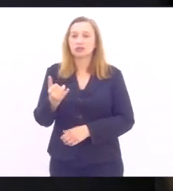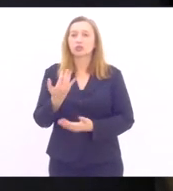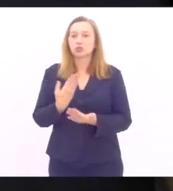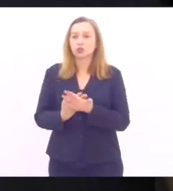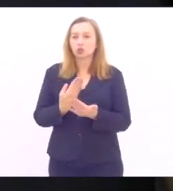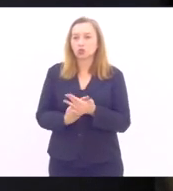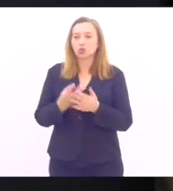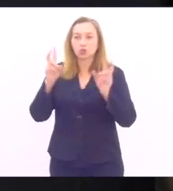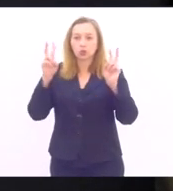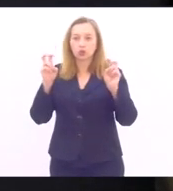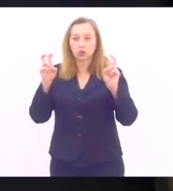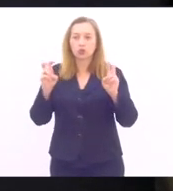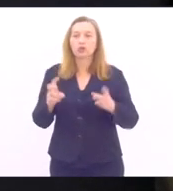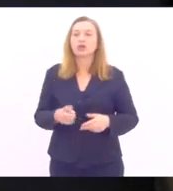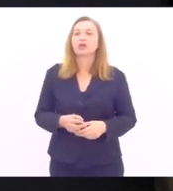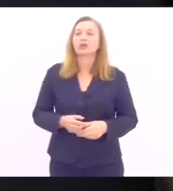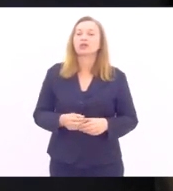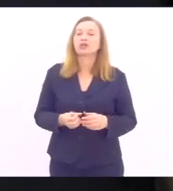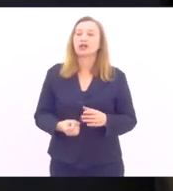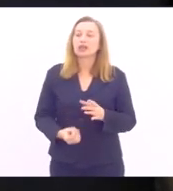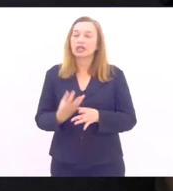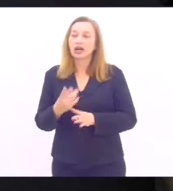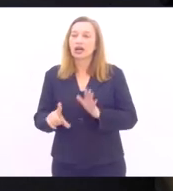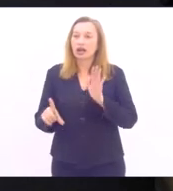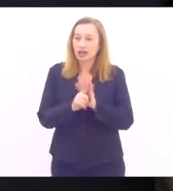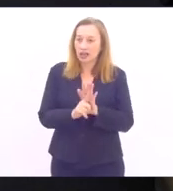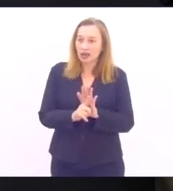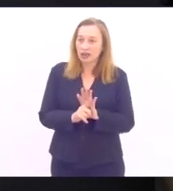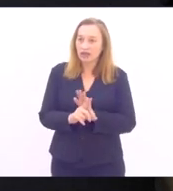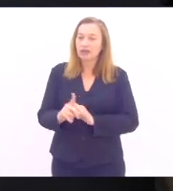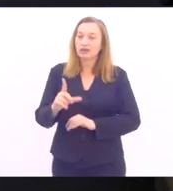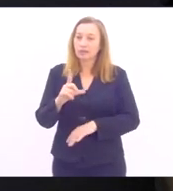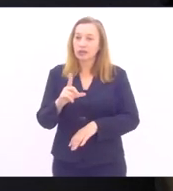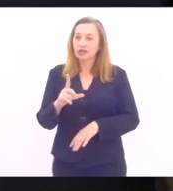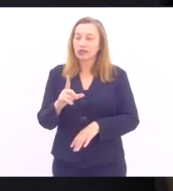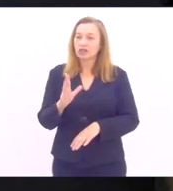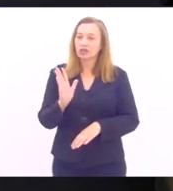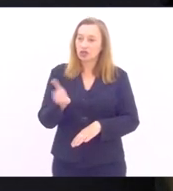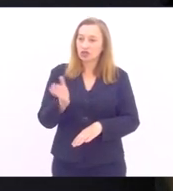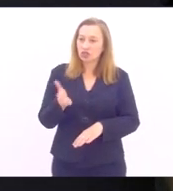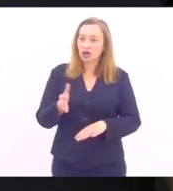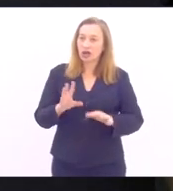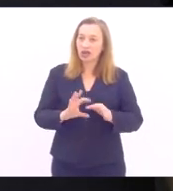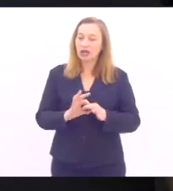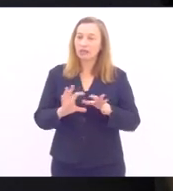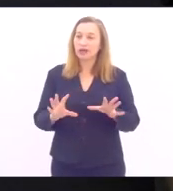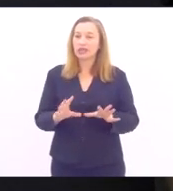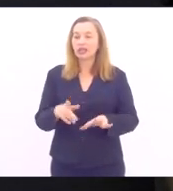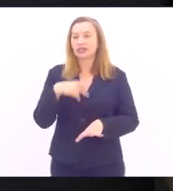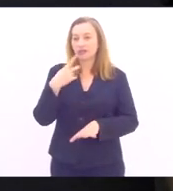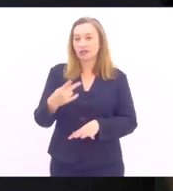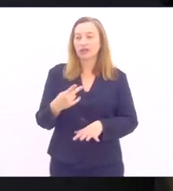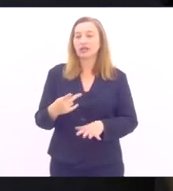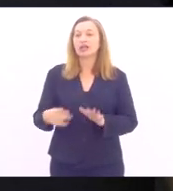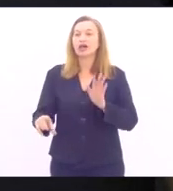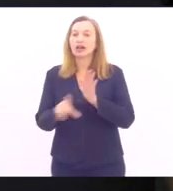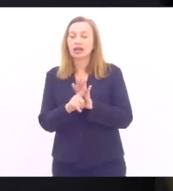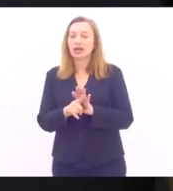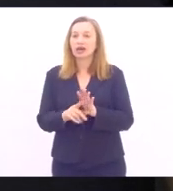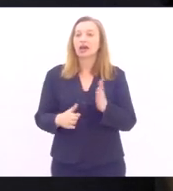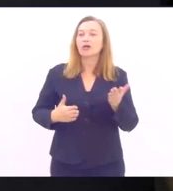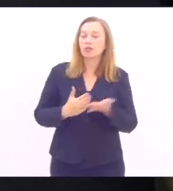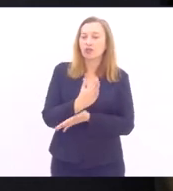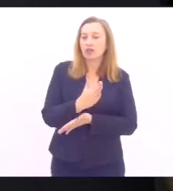estudioso. Nós temos que fazer leis para garantir o que a Constituição já garante, que é a livre expressão. Então, essa lei foi aprovada e